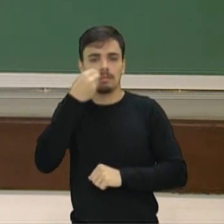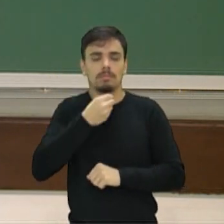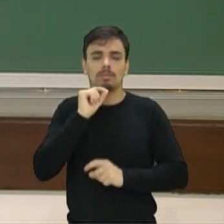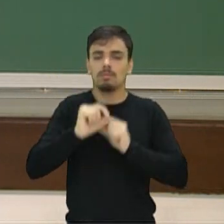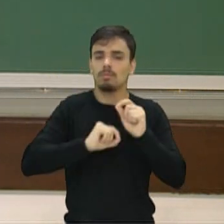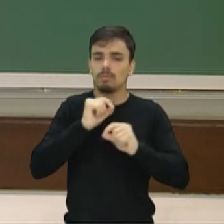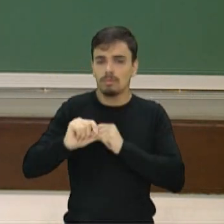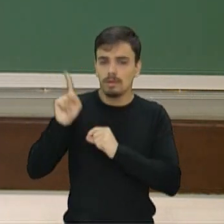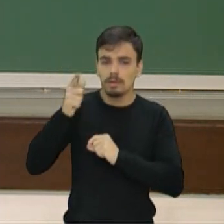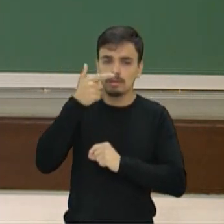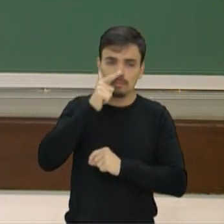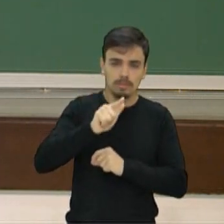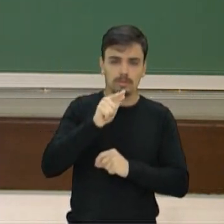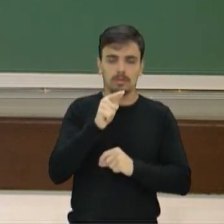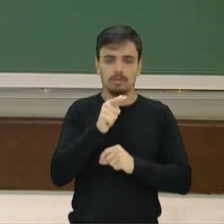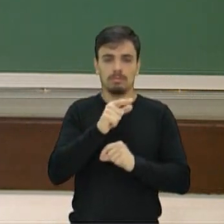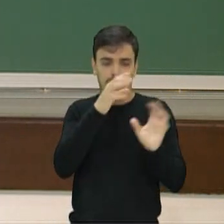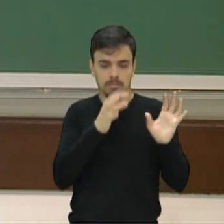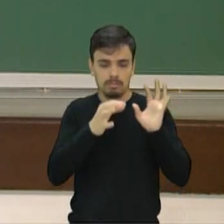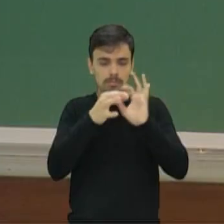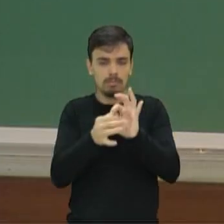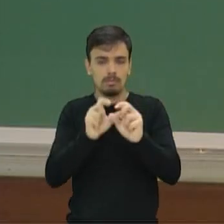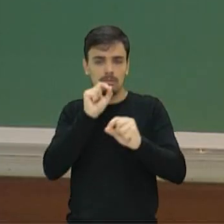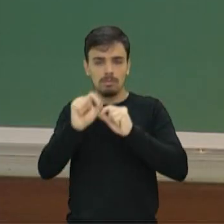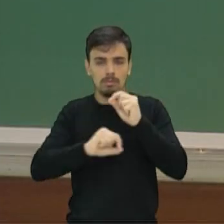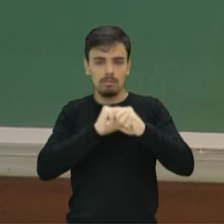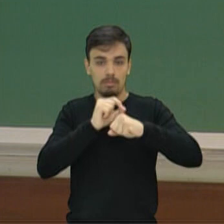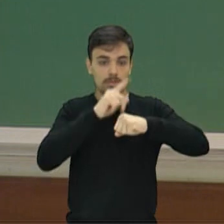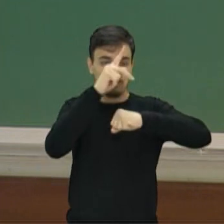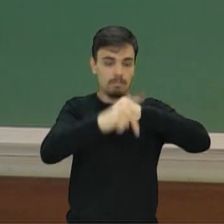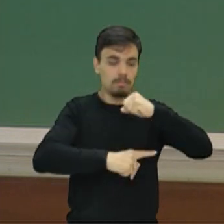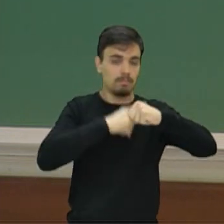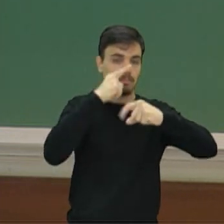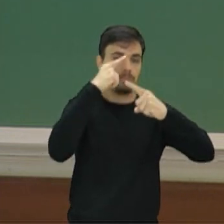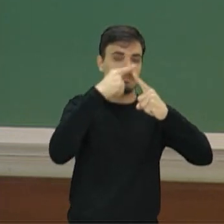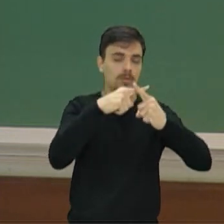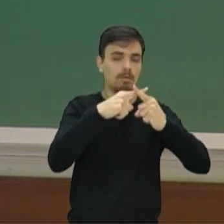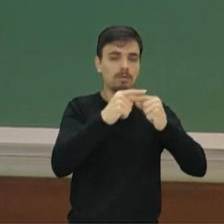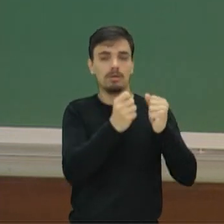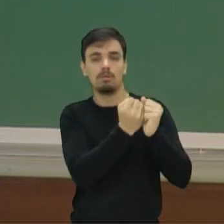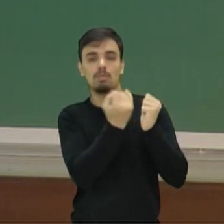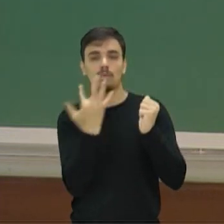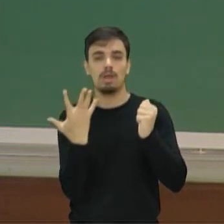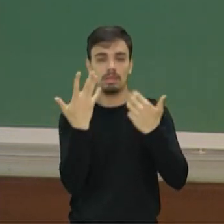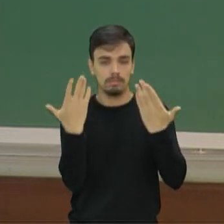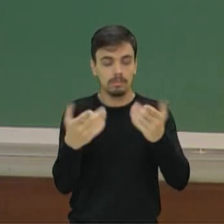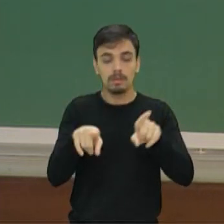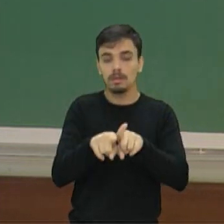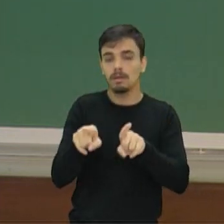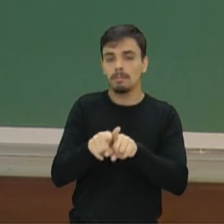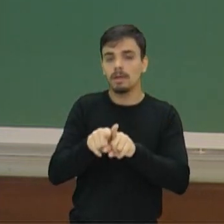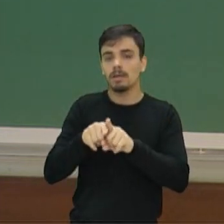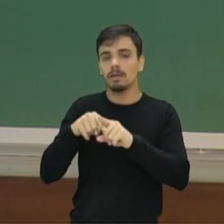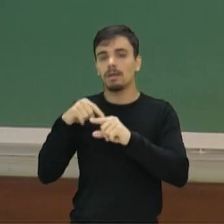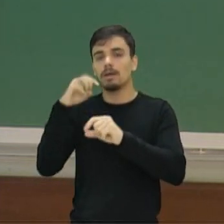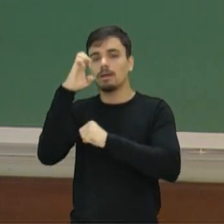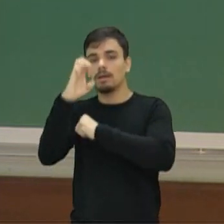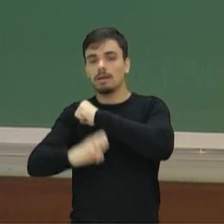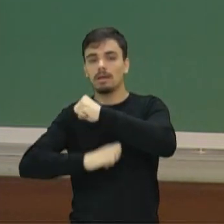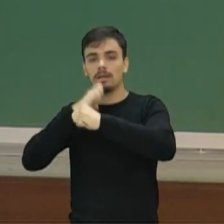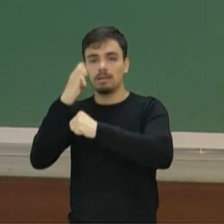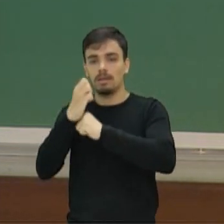ele conseguiu determinar a carga do próton. Mas ele determinou também a carga do